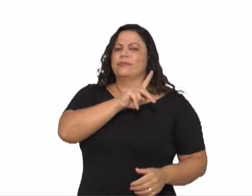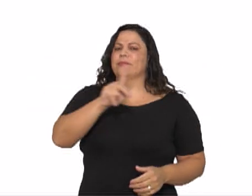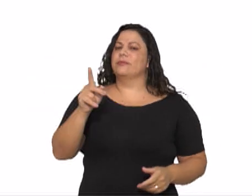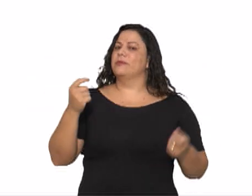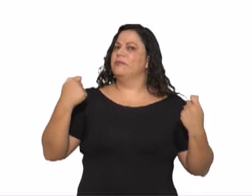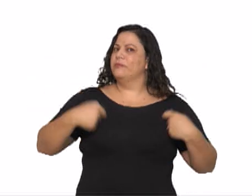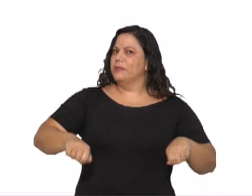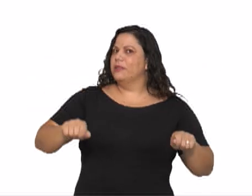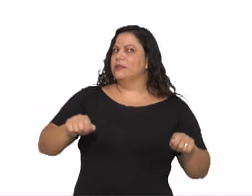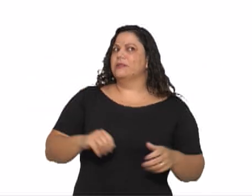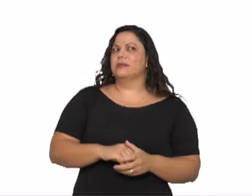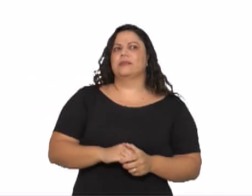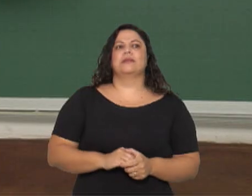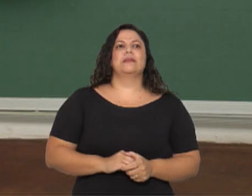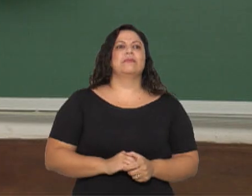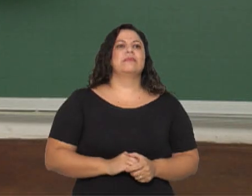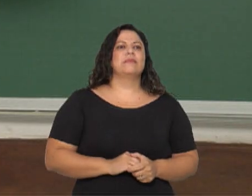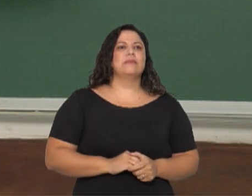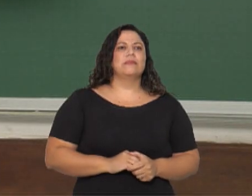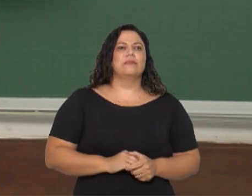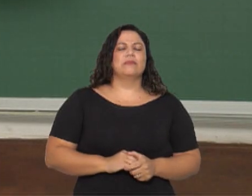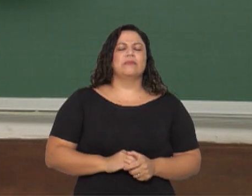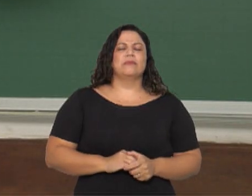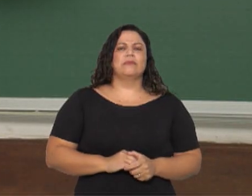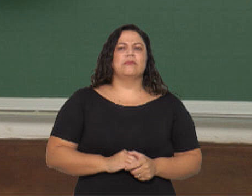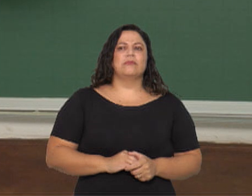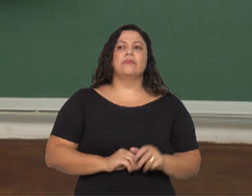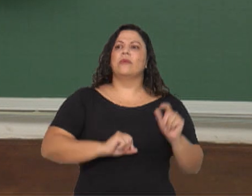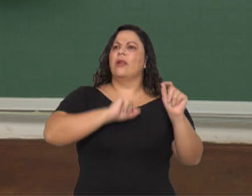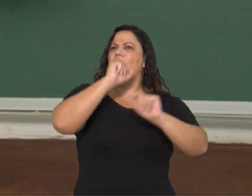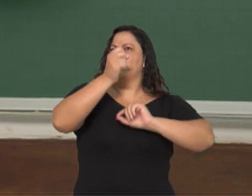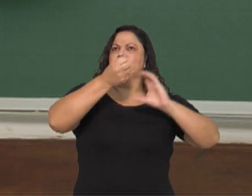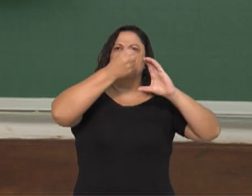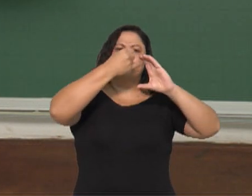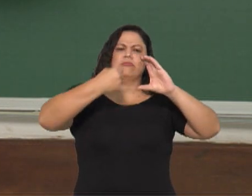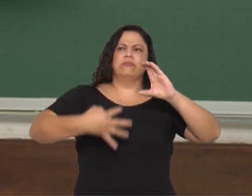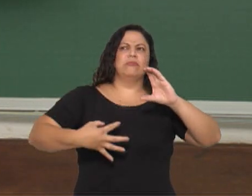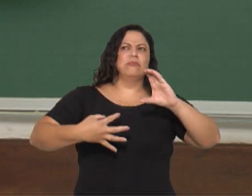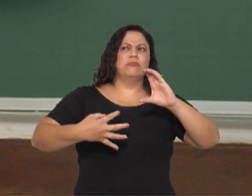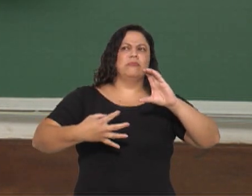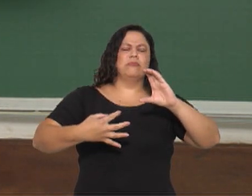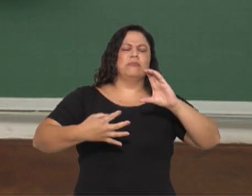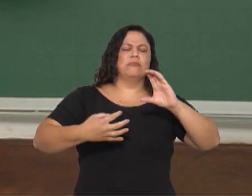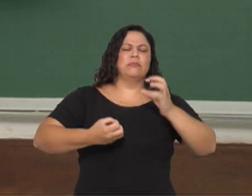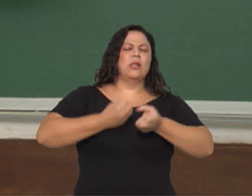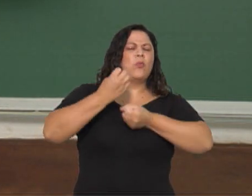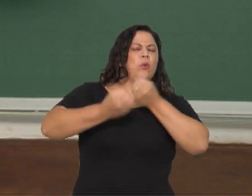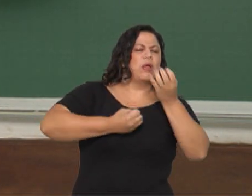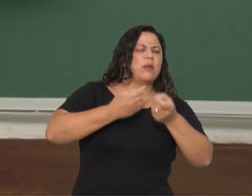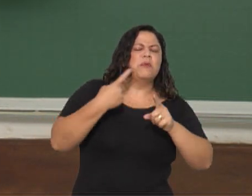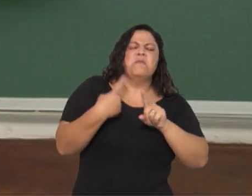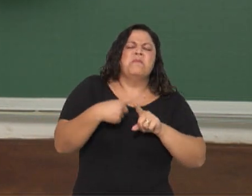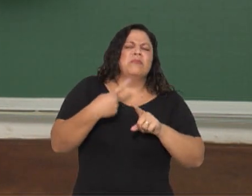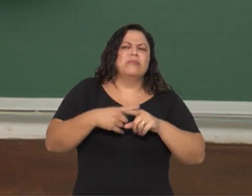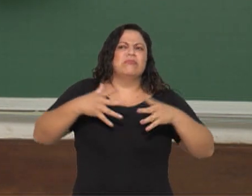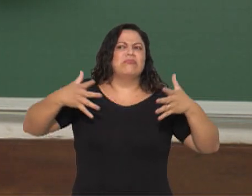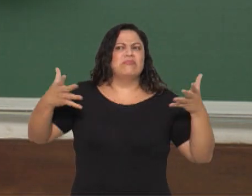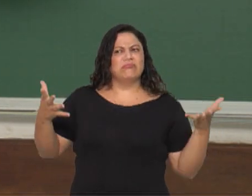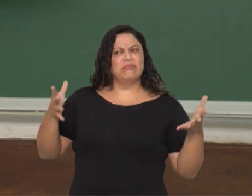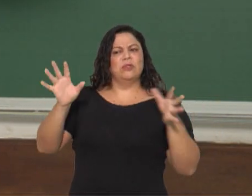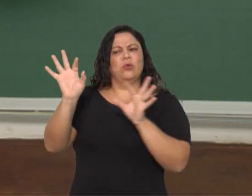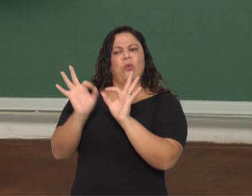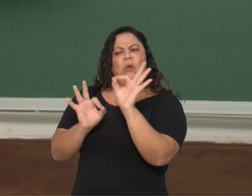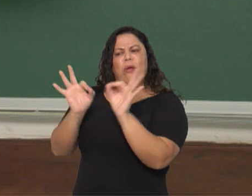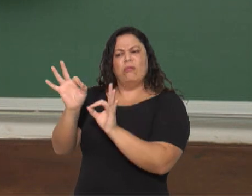reflexão construída com vocês. Que características tem um poema? Qual é a função de um poema? Como se